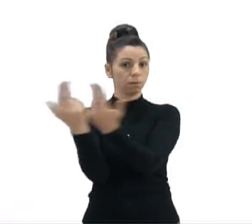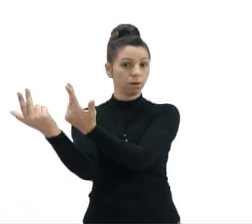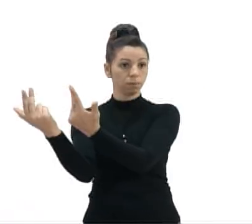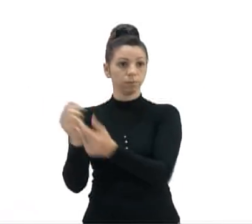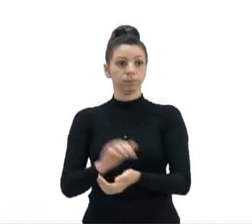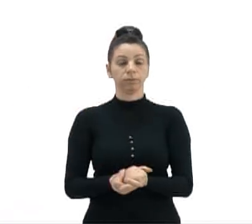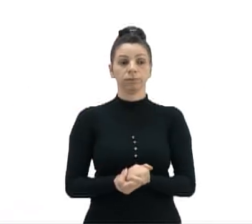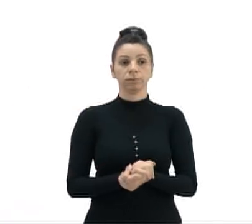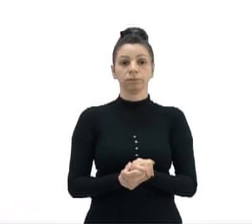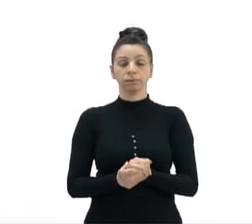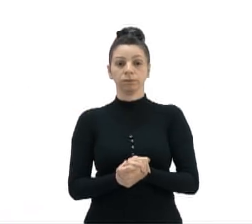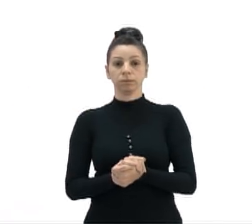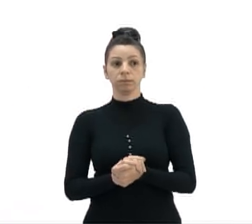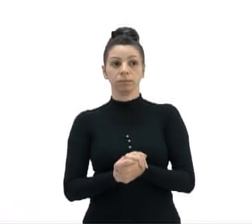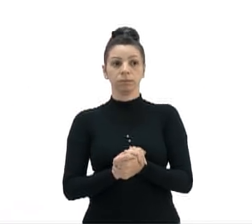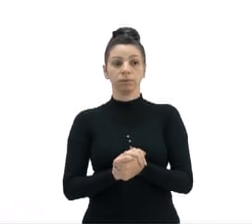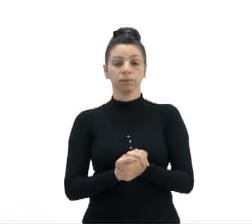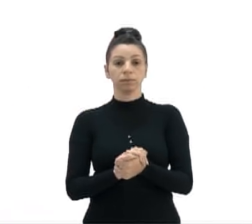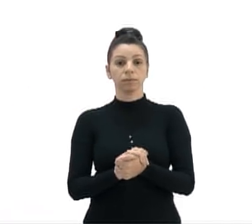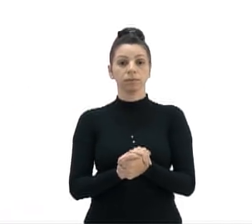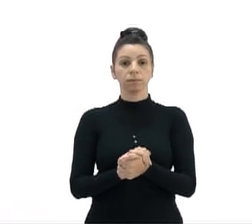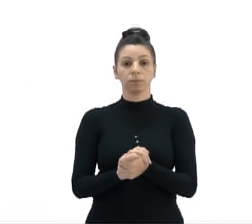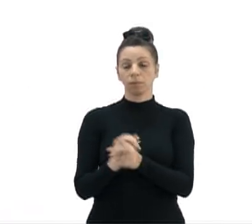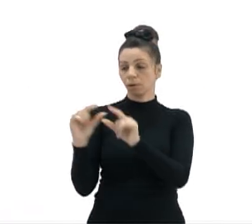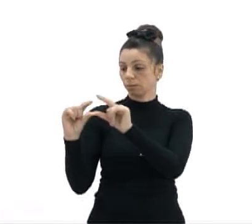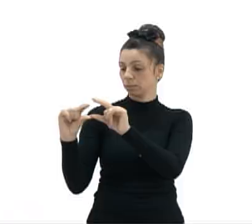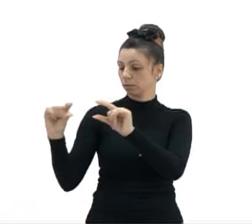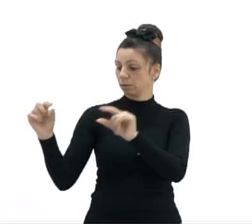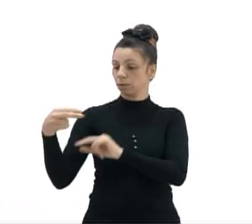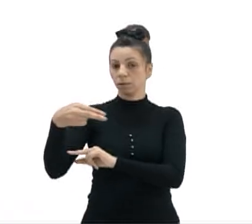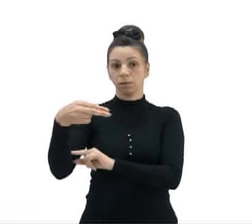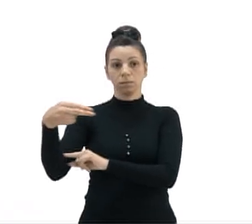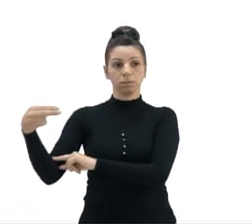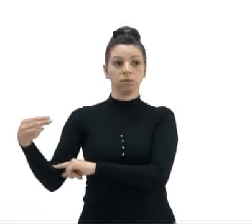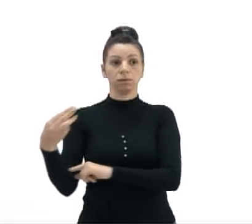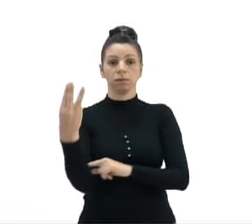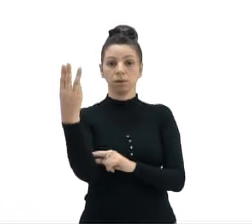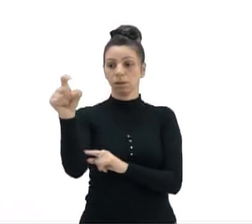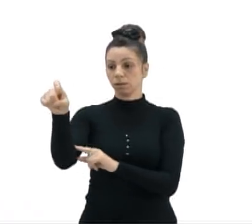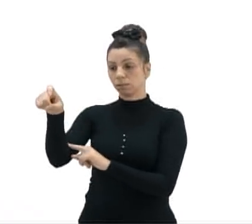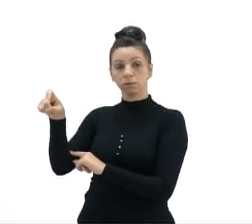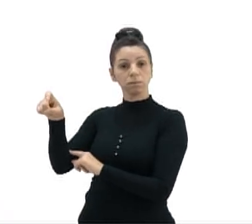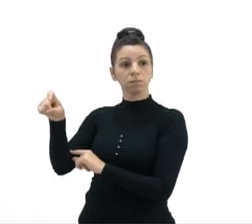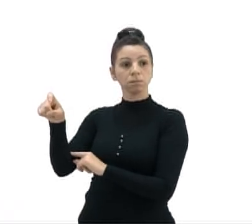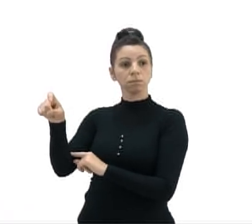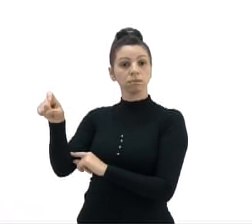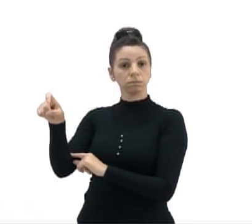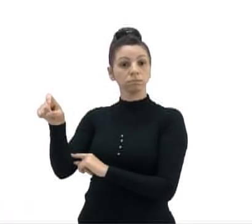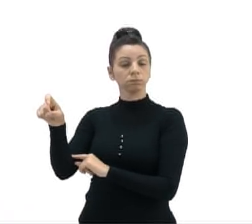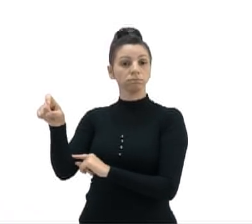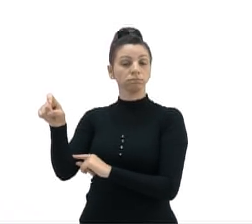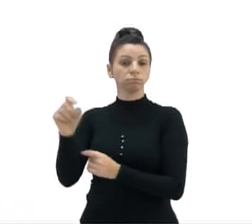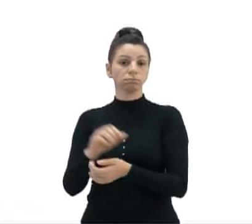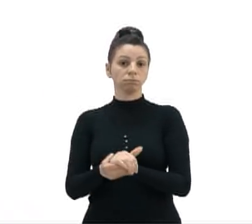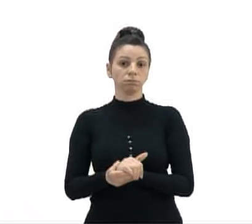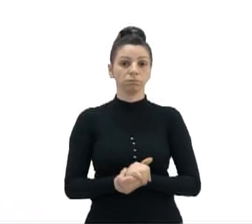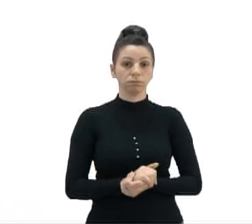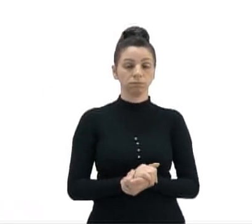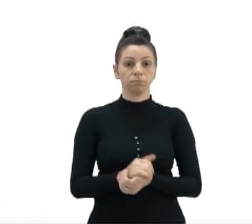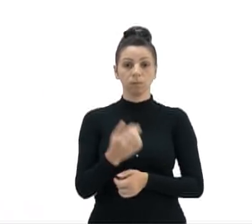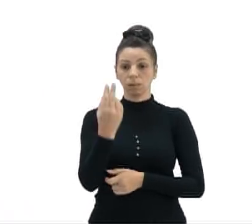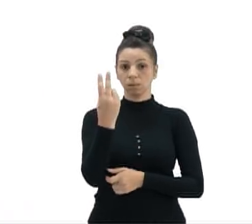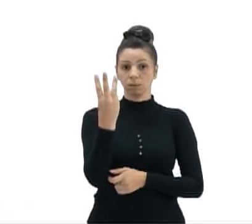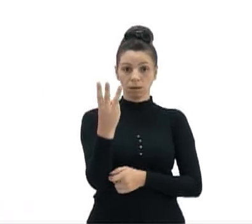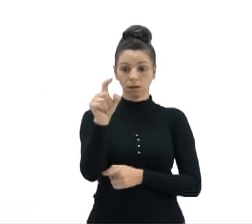menos 5, menos 3. Menos 3 com mais 6, 3 positivo, resposta